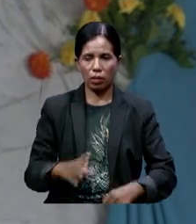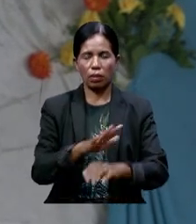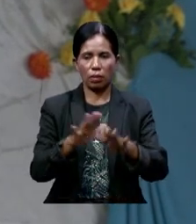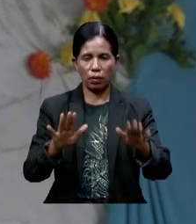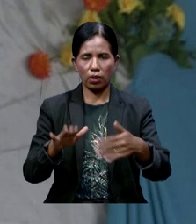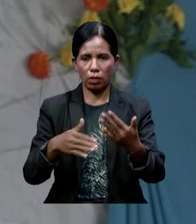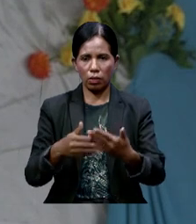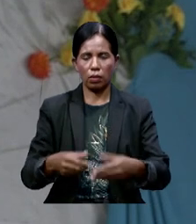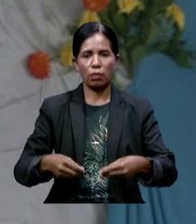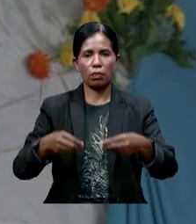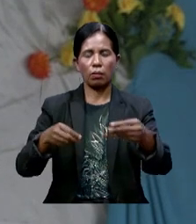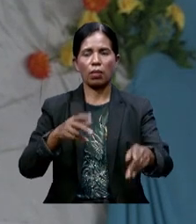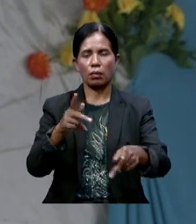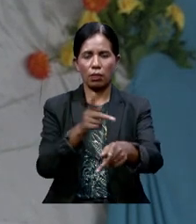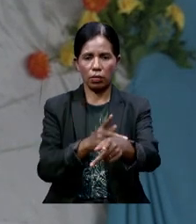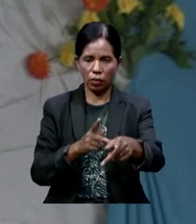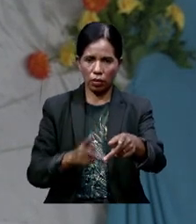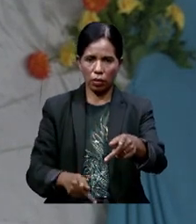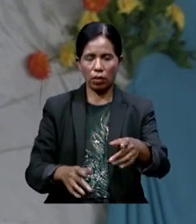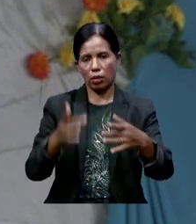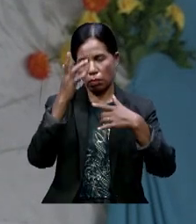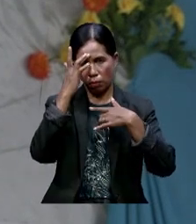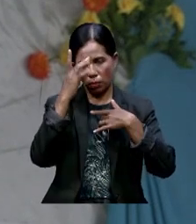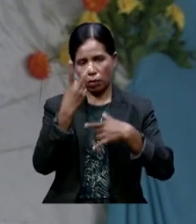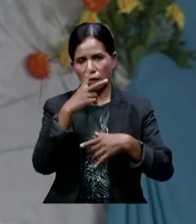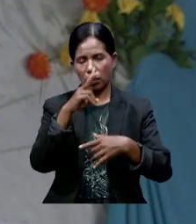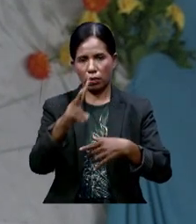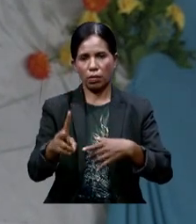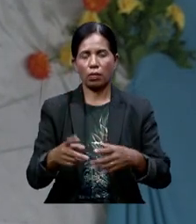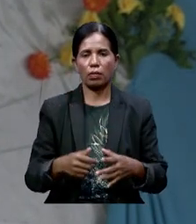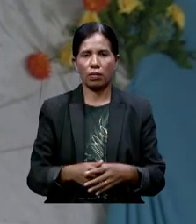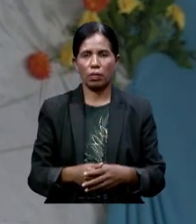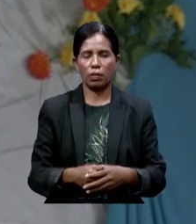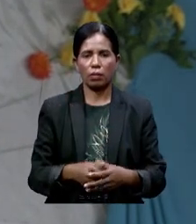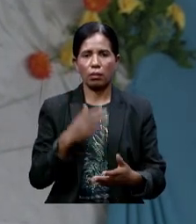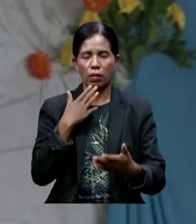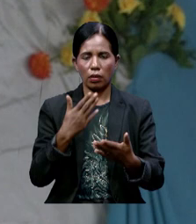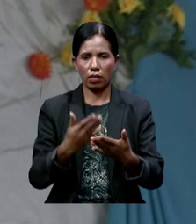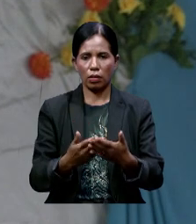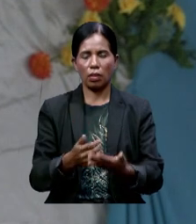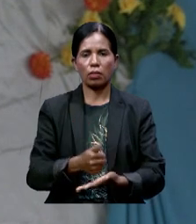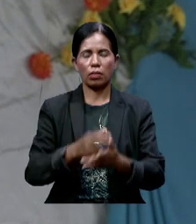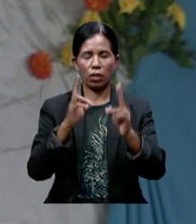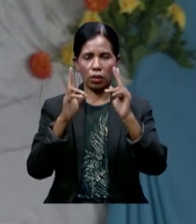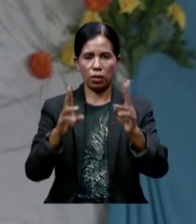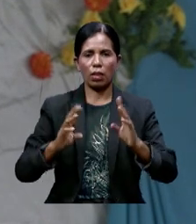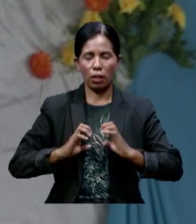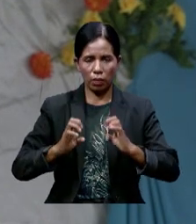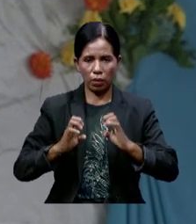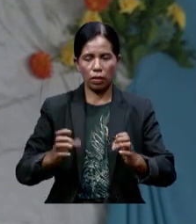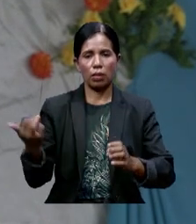inclui tratamento bacana, gestão bamoras agudo no pronto, responde lais da emergência